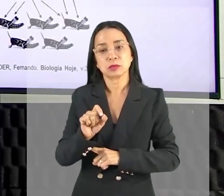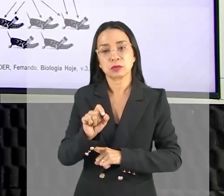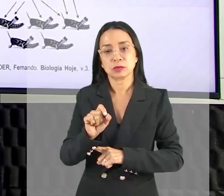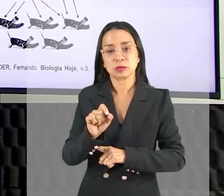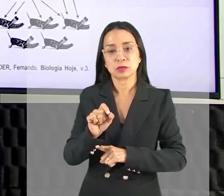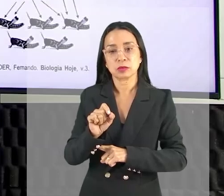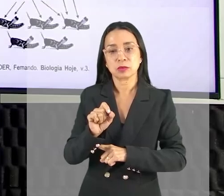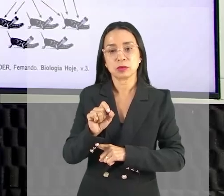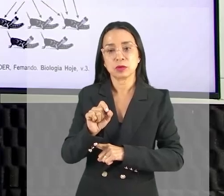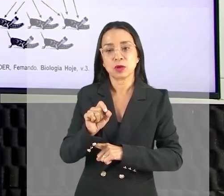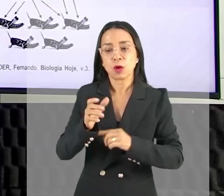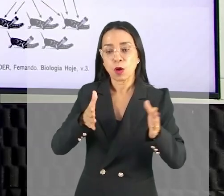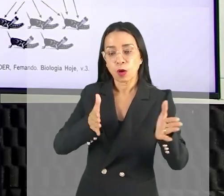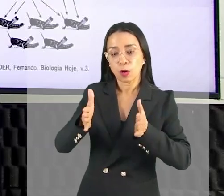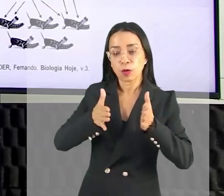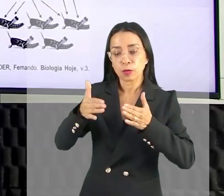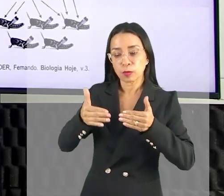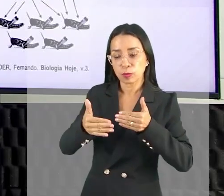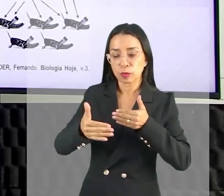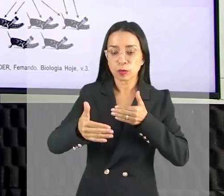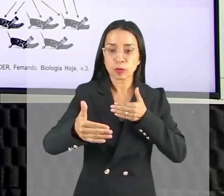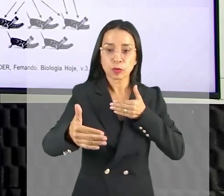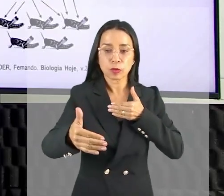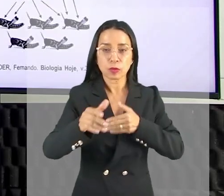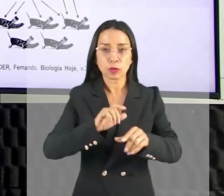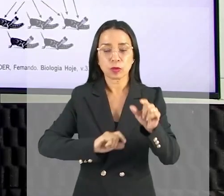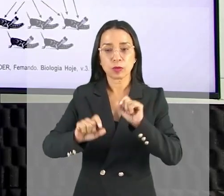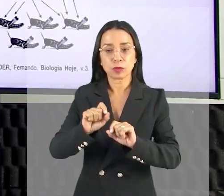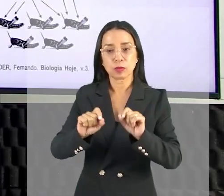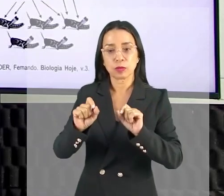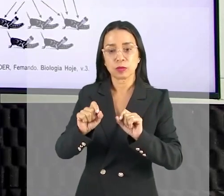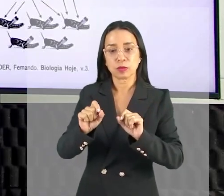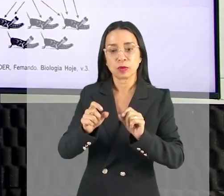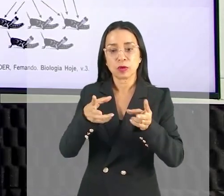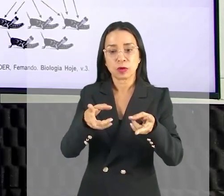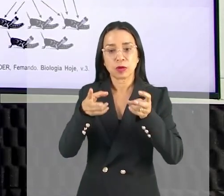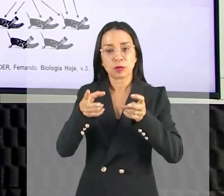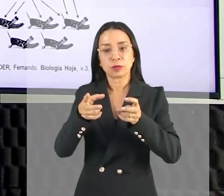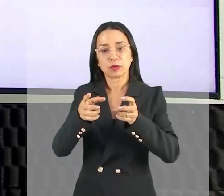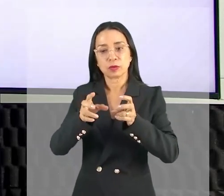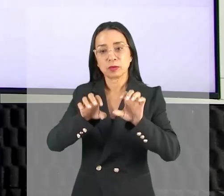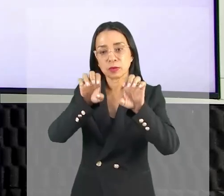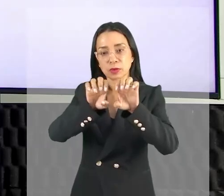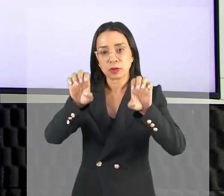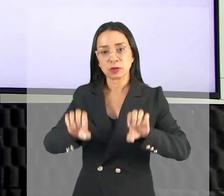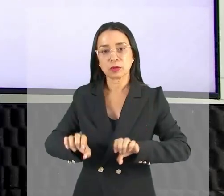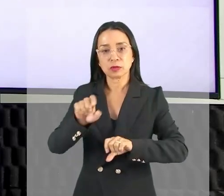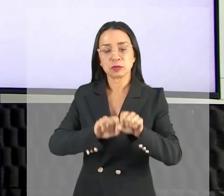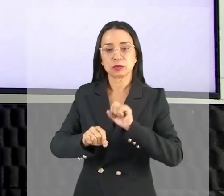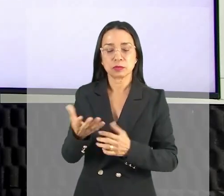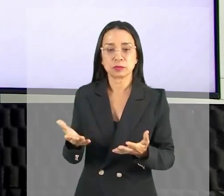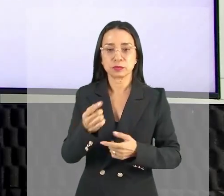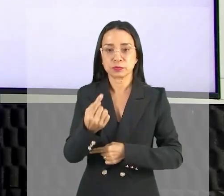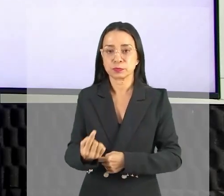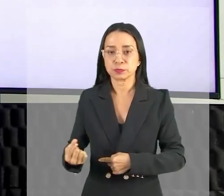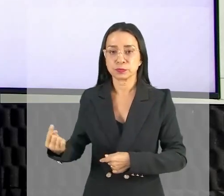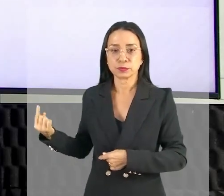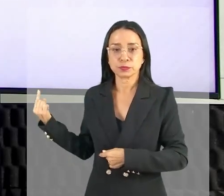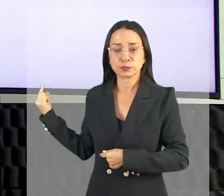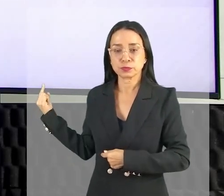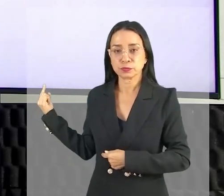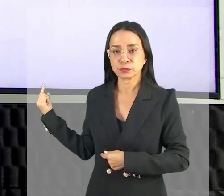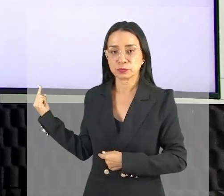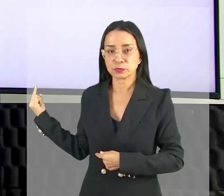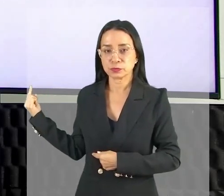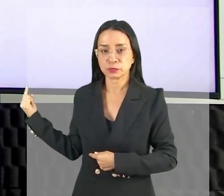né, por um período longo. Então, a gente está observando aí o esquema. Bom, quanto ao processo